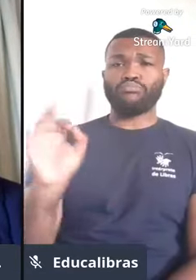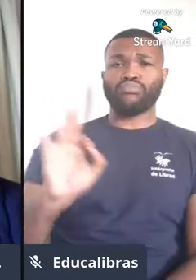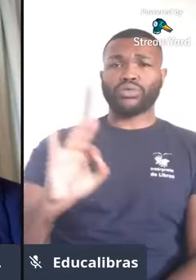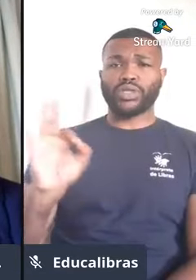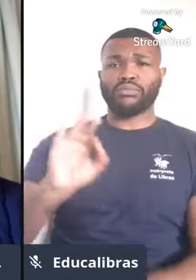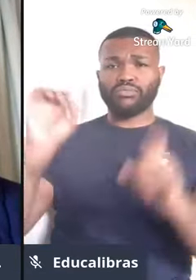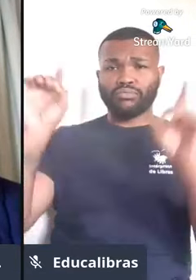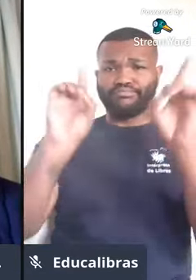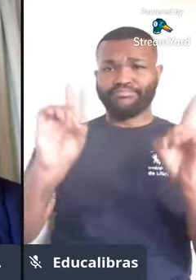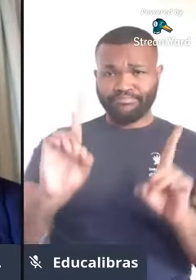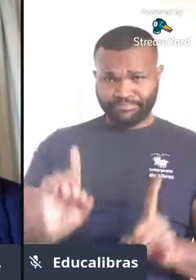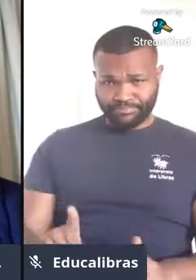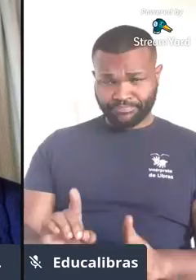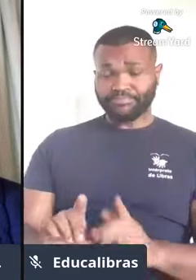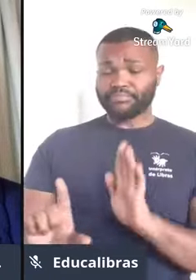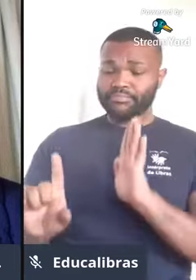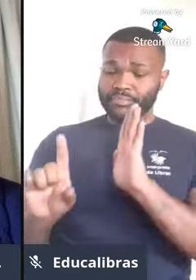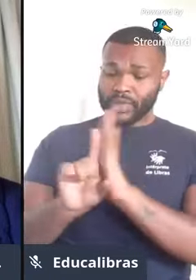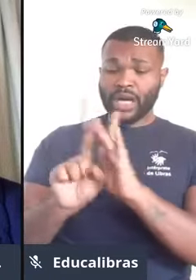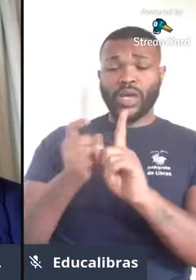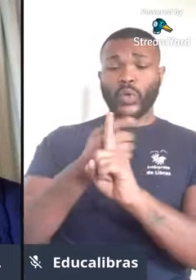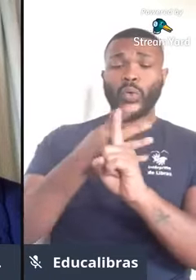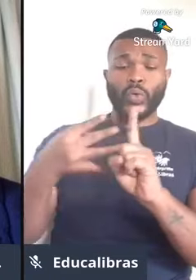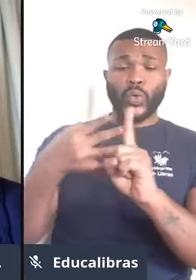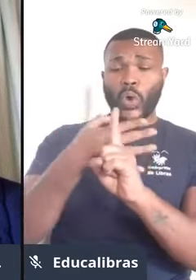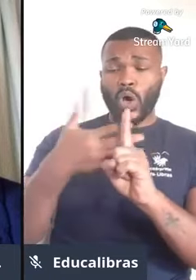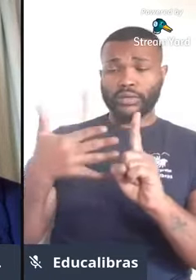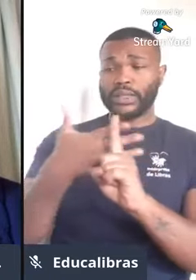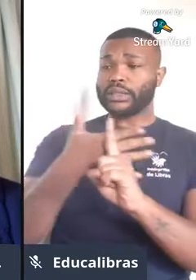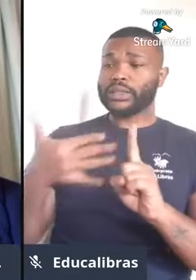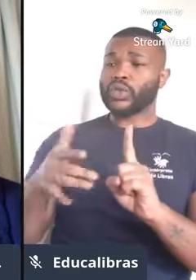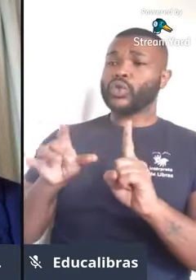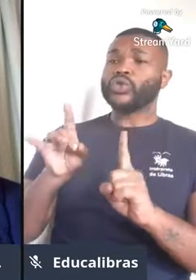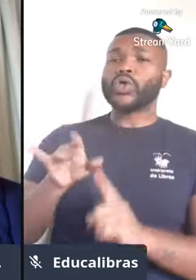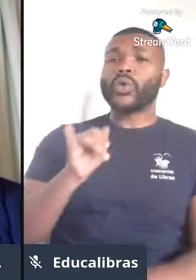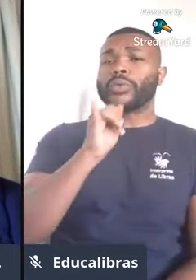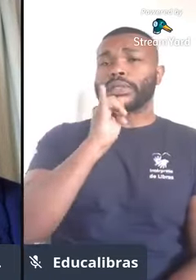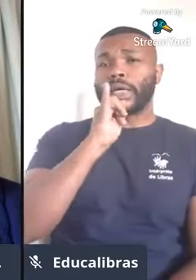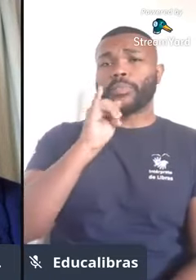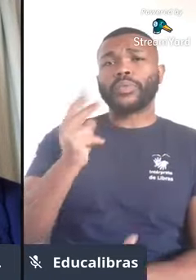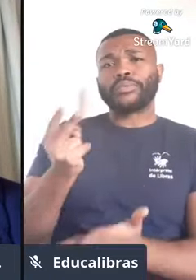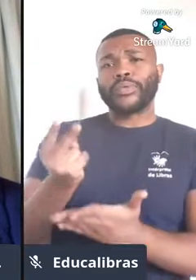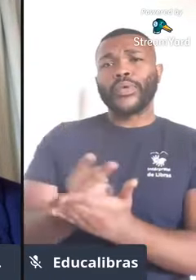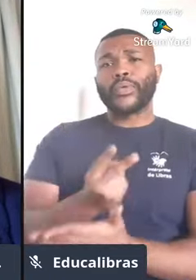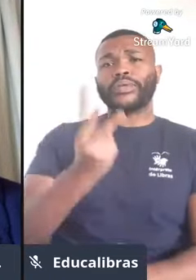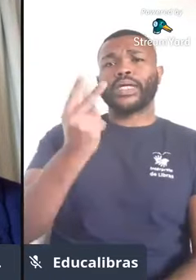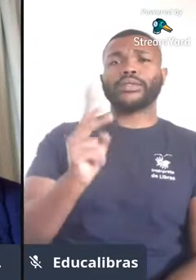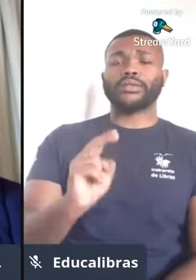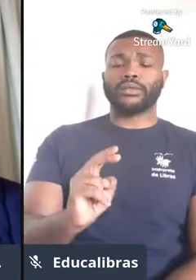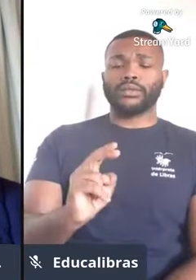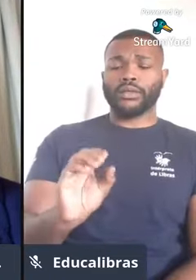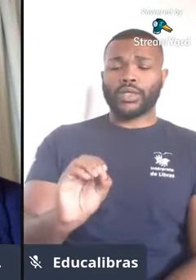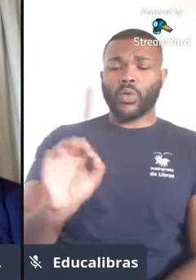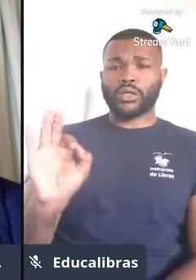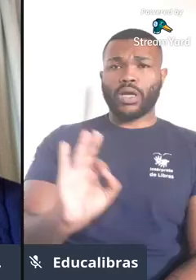de cotas só é cumprida em 50% da